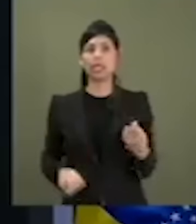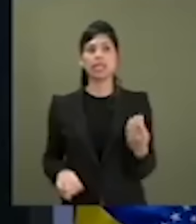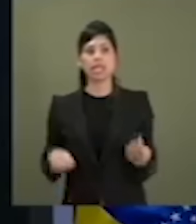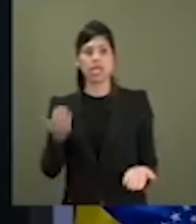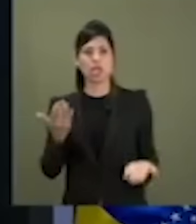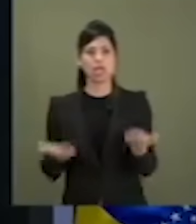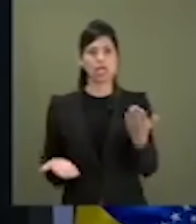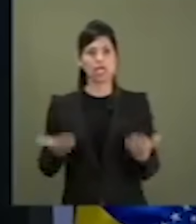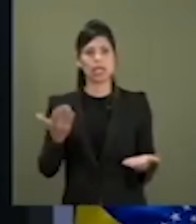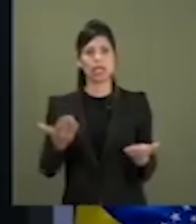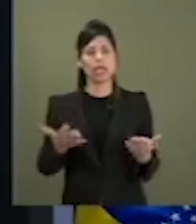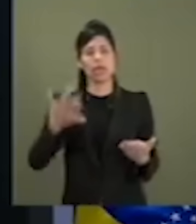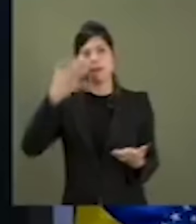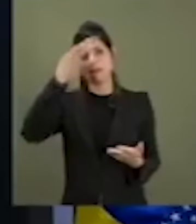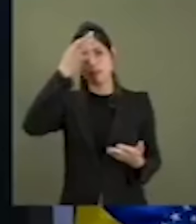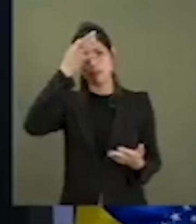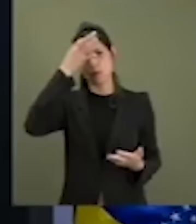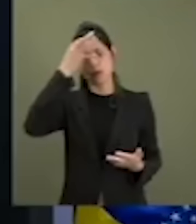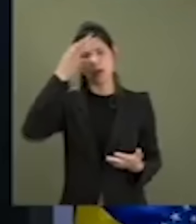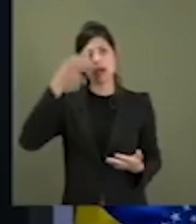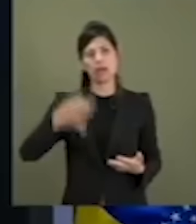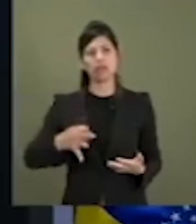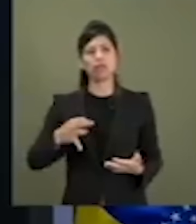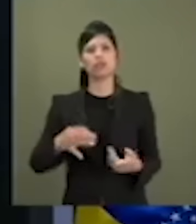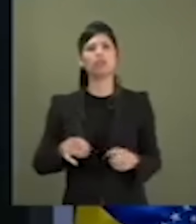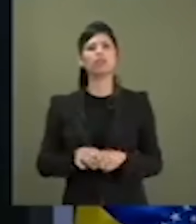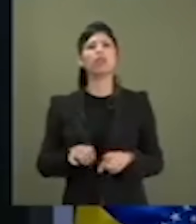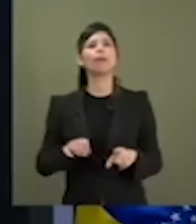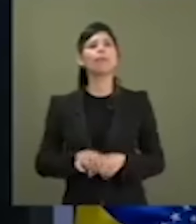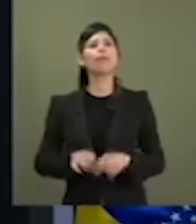compreensão do tamanho do dano.